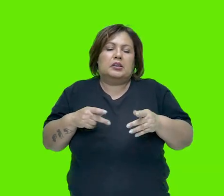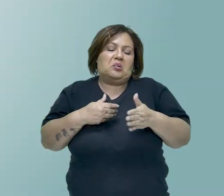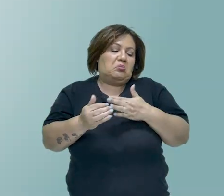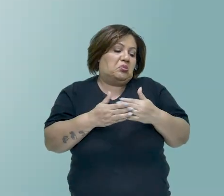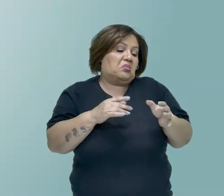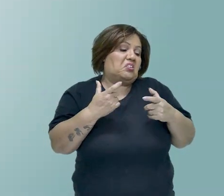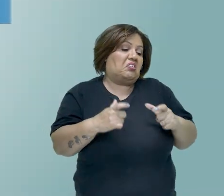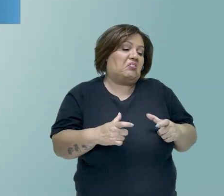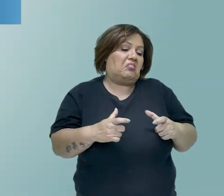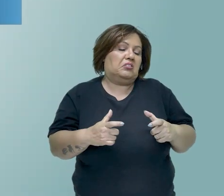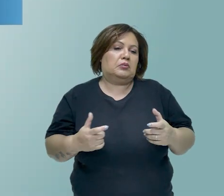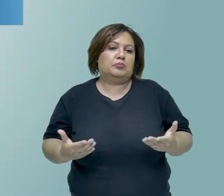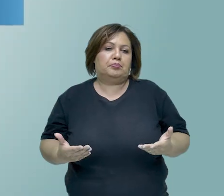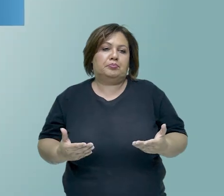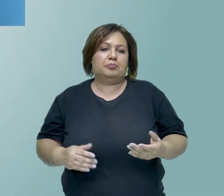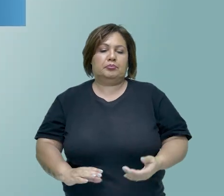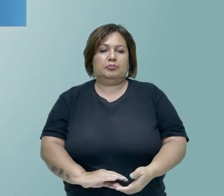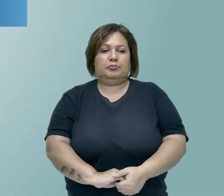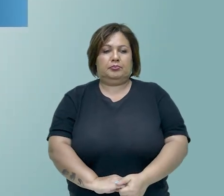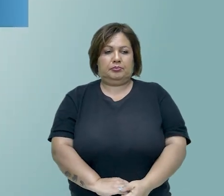critérios.